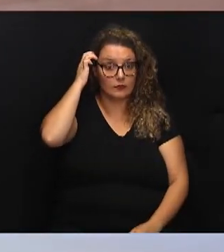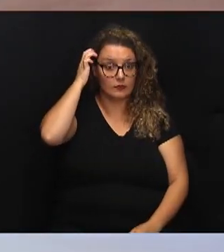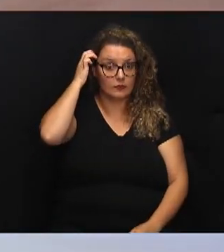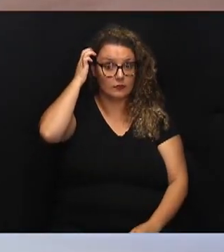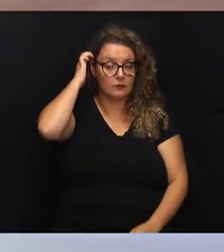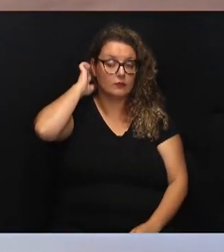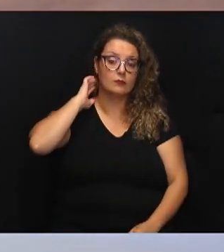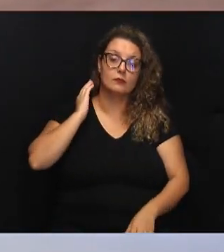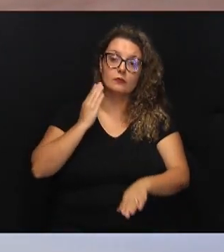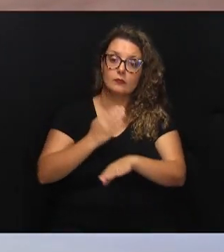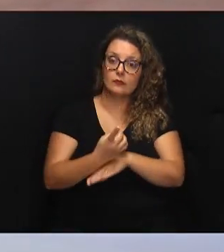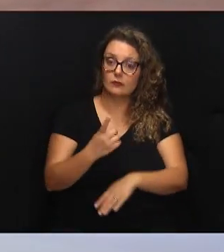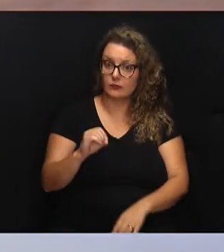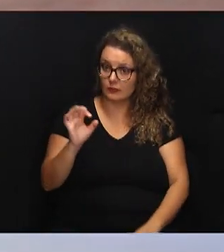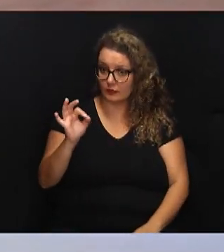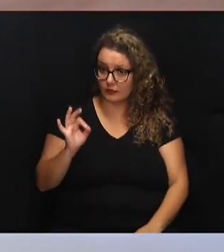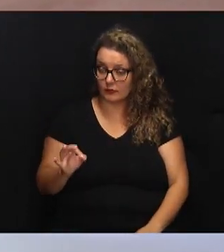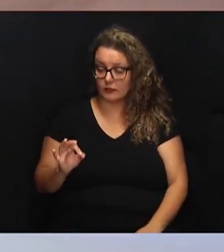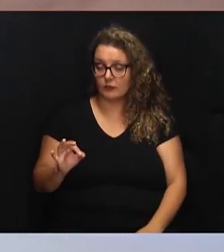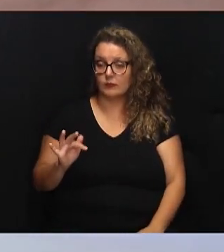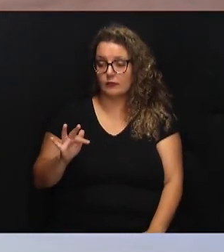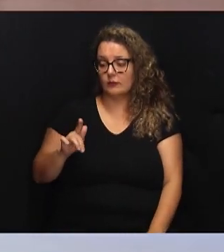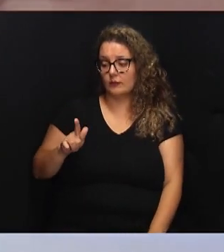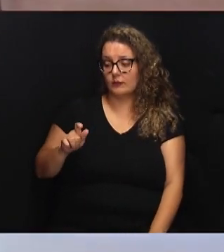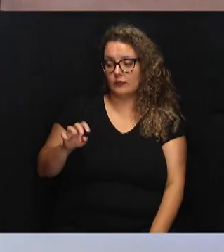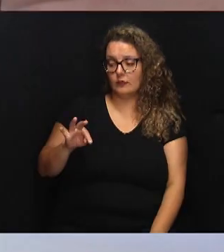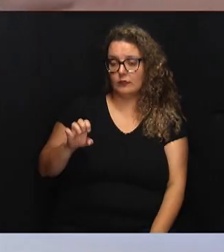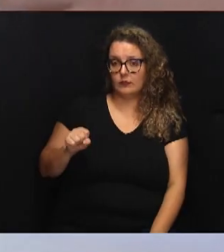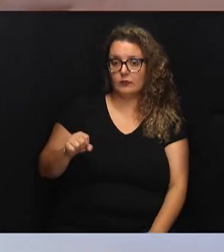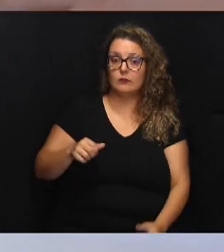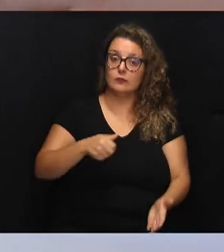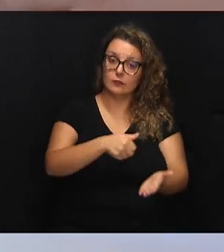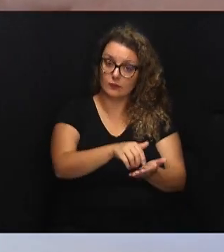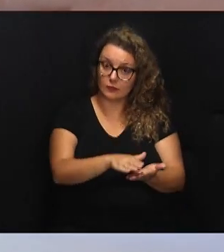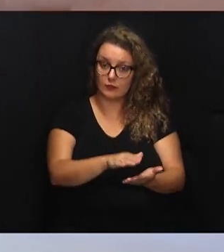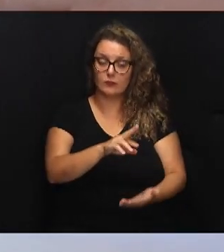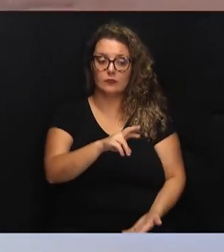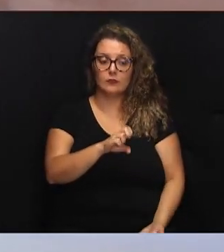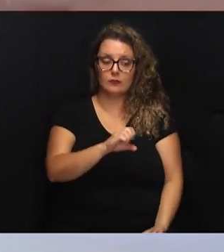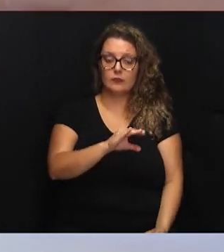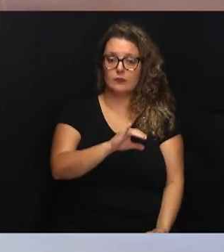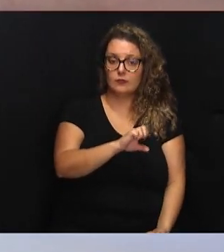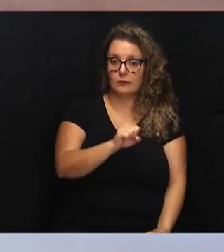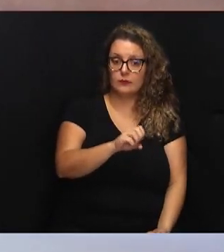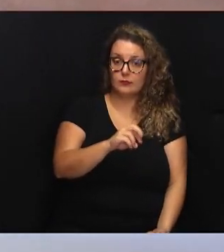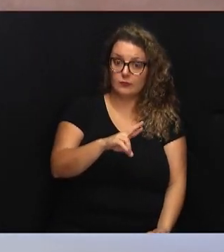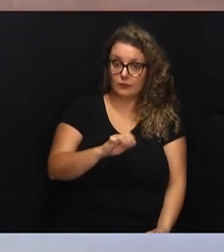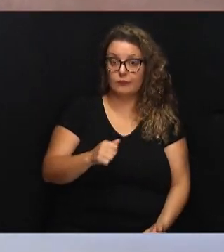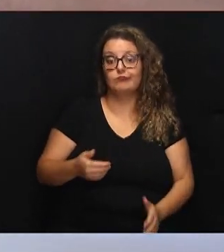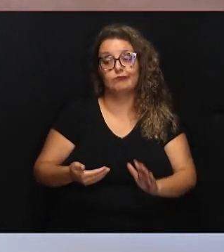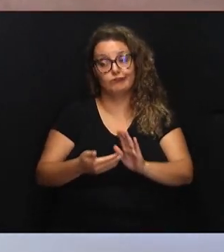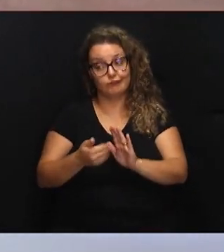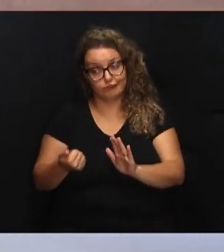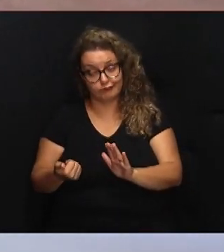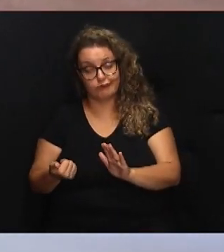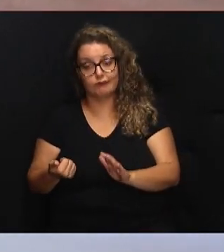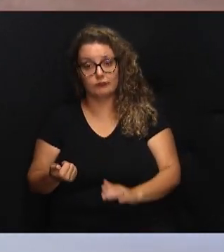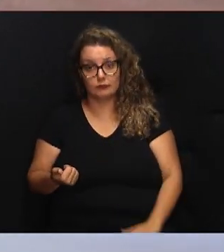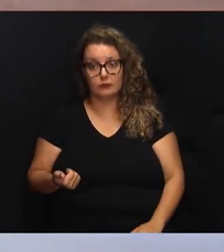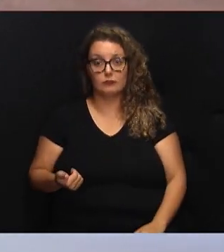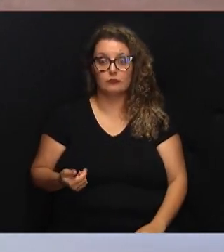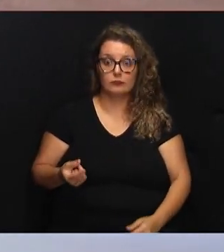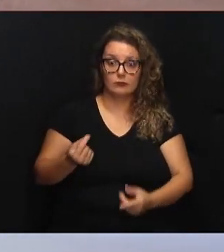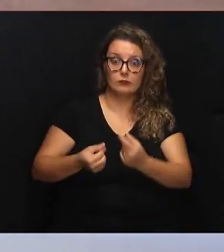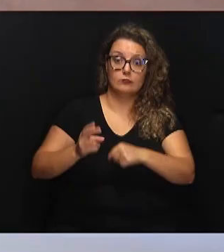de garantia e vai acessar sua multa rescisória. Então, você já perde aí, nesse momento, uma parte dos recursos que